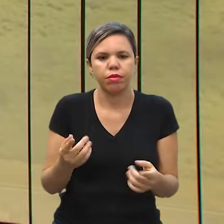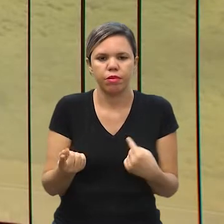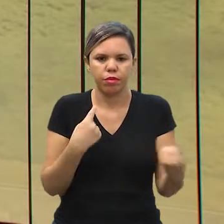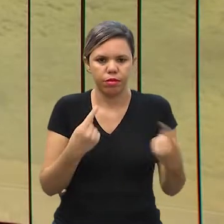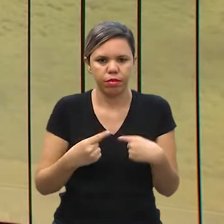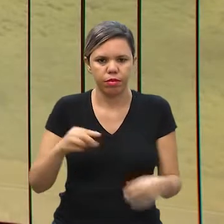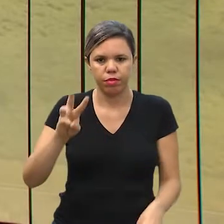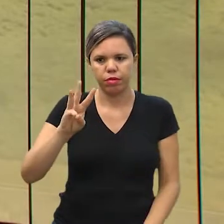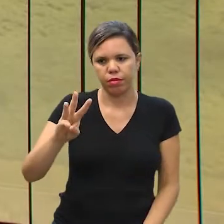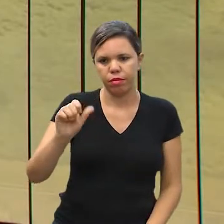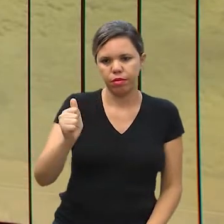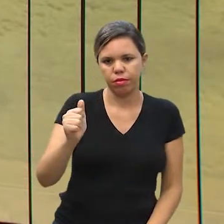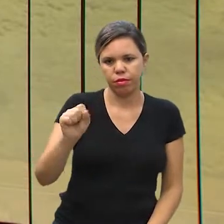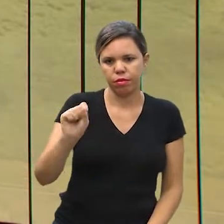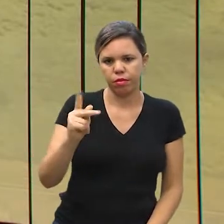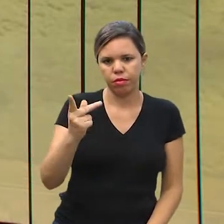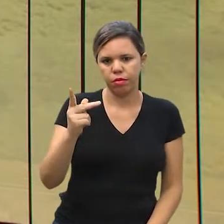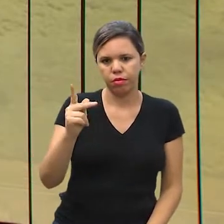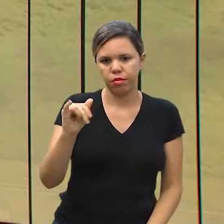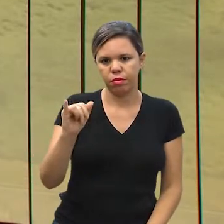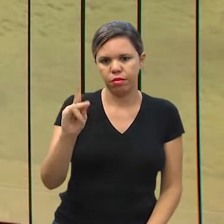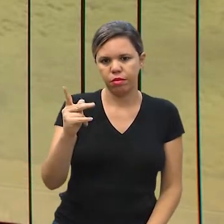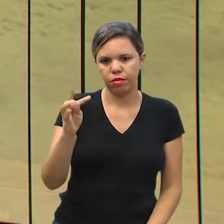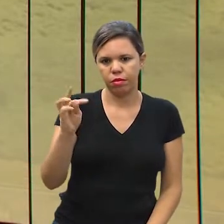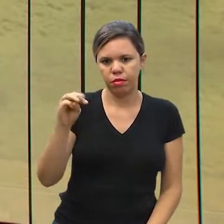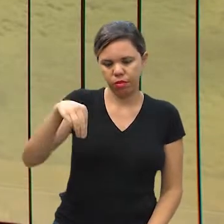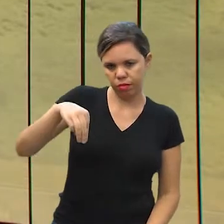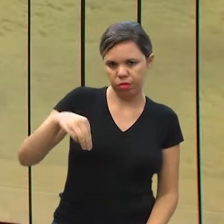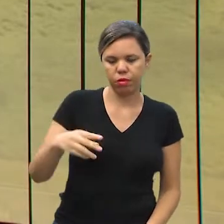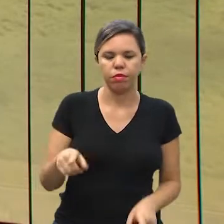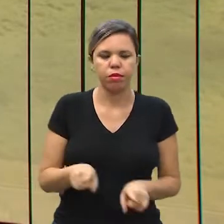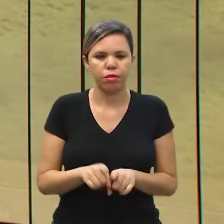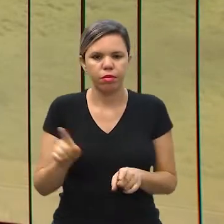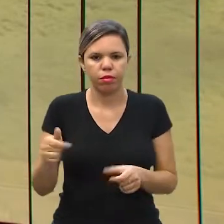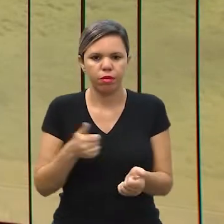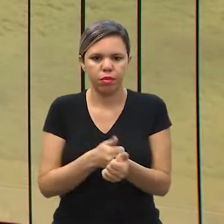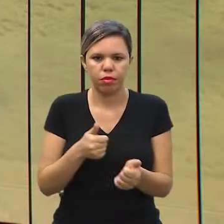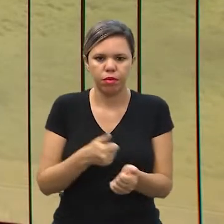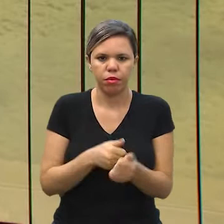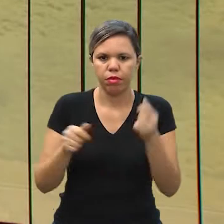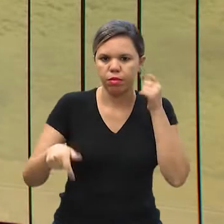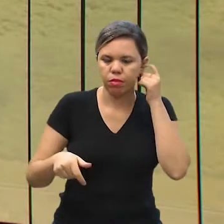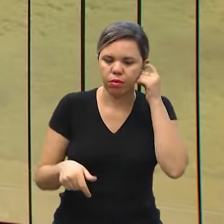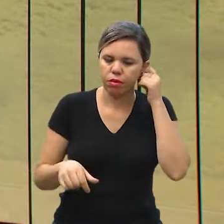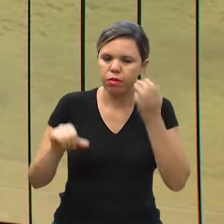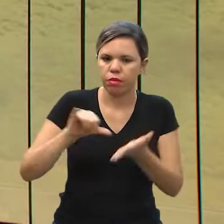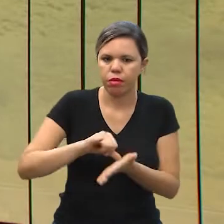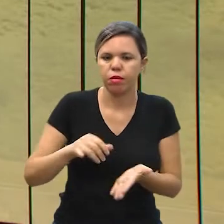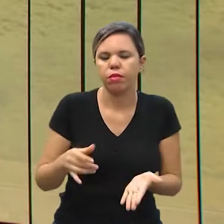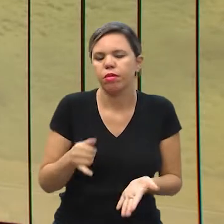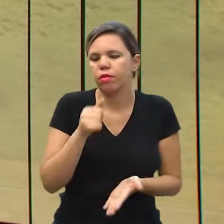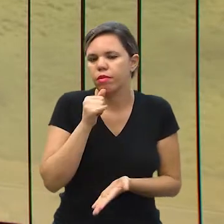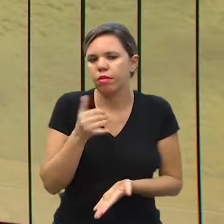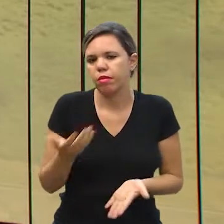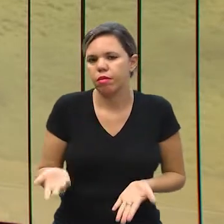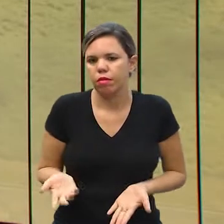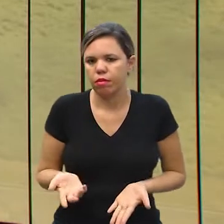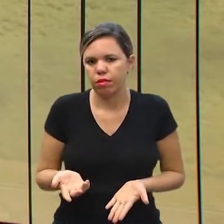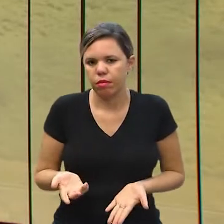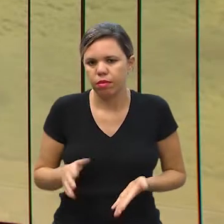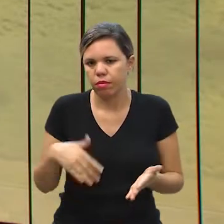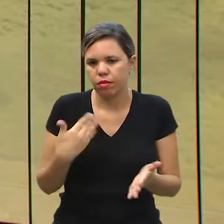Washington Luiz Então ela ia ali da rua da Rua Ipiranga aqui em cima aqui próximo ao centro já até